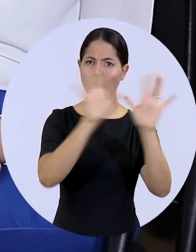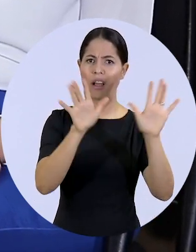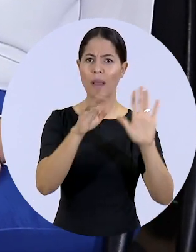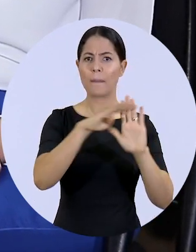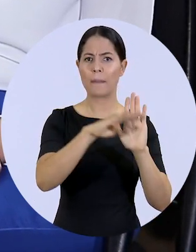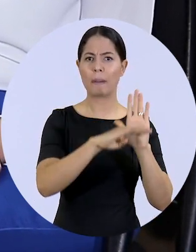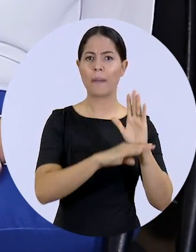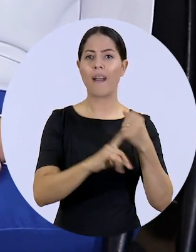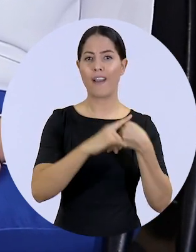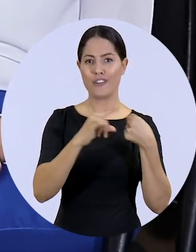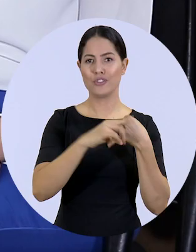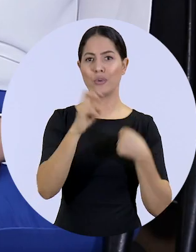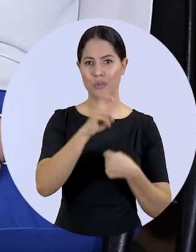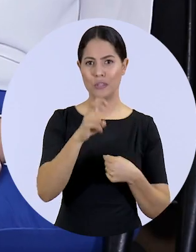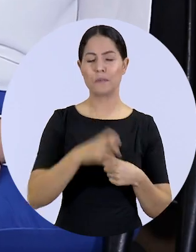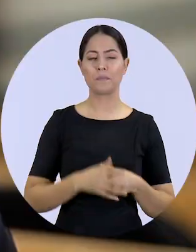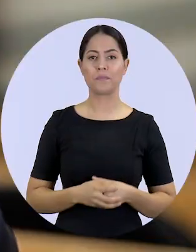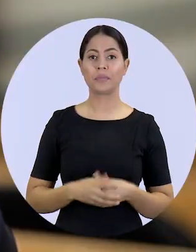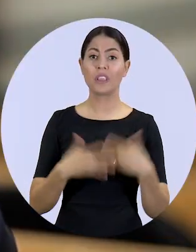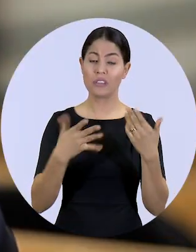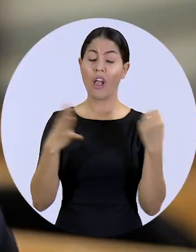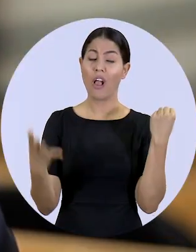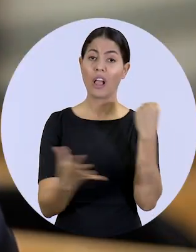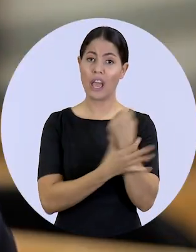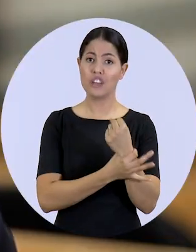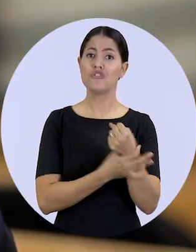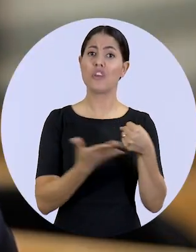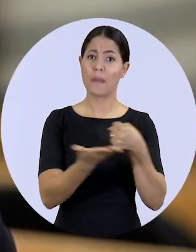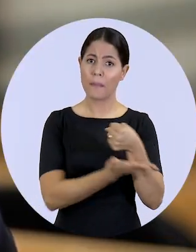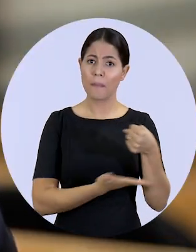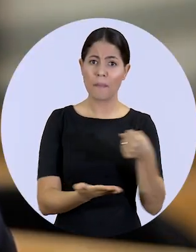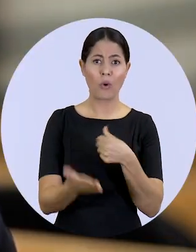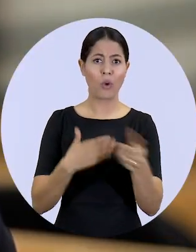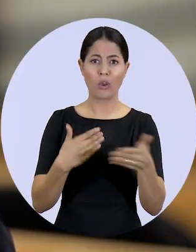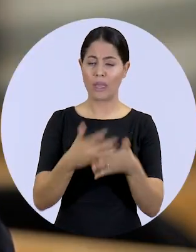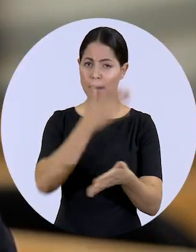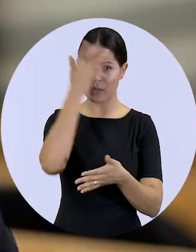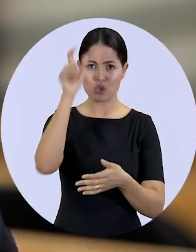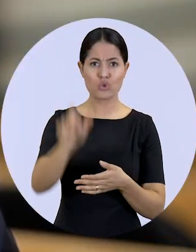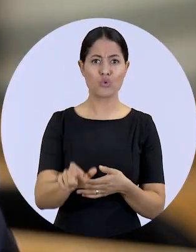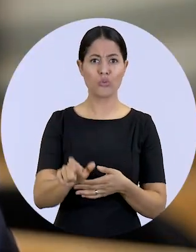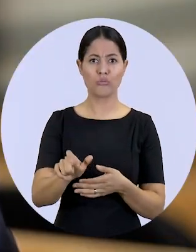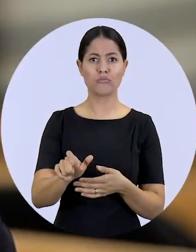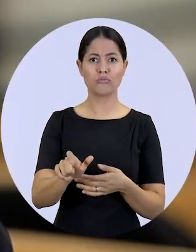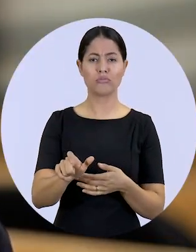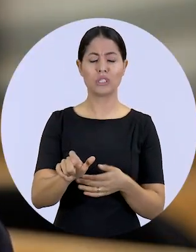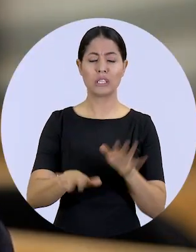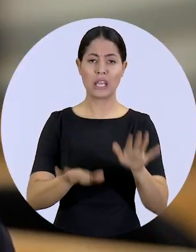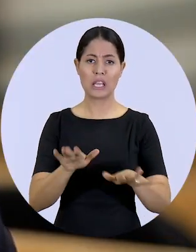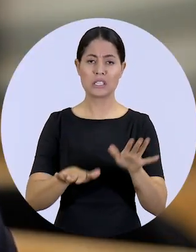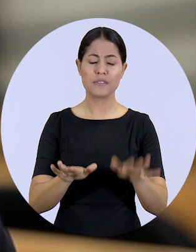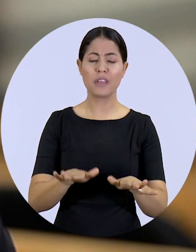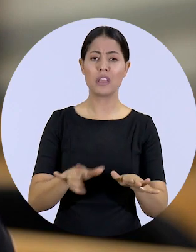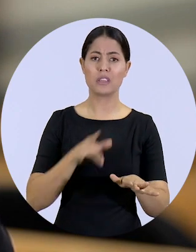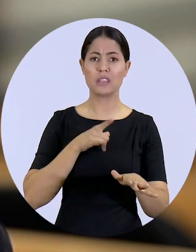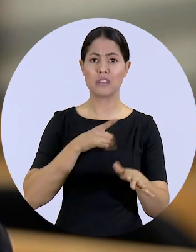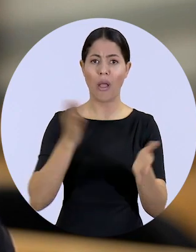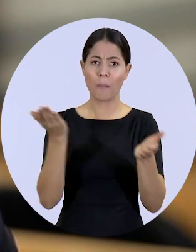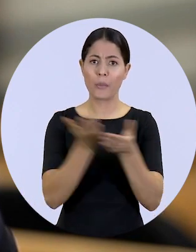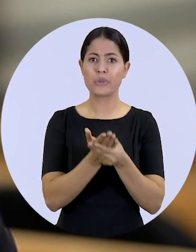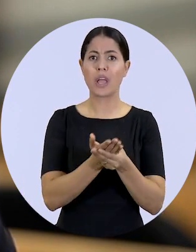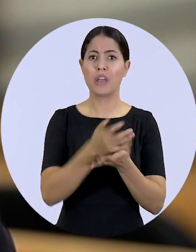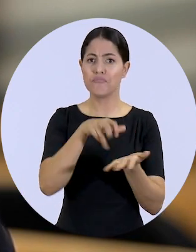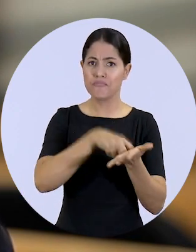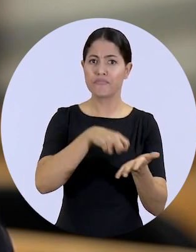na Constituição como cláusula pétrea, no artigo 5º. Então, é uma garantia fundamental de todo e qualquer cidadão que se vê processado pelo Estado por